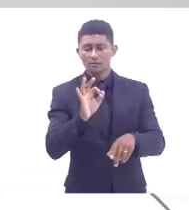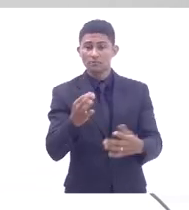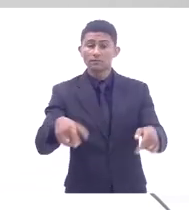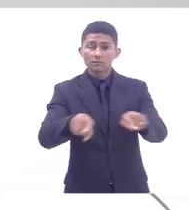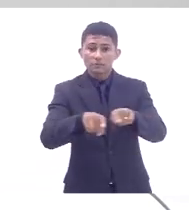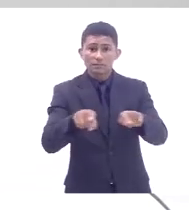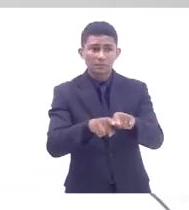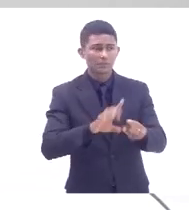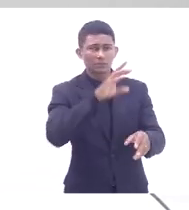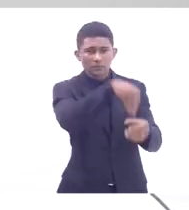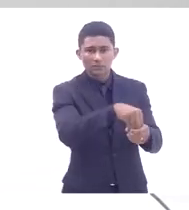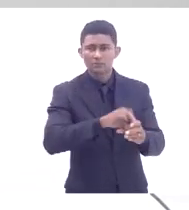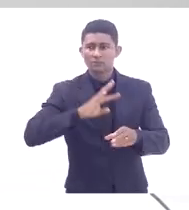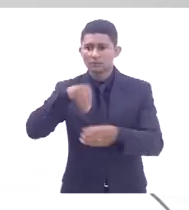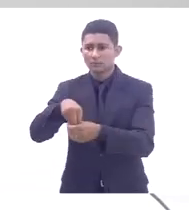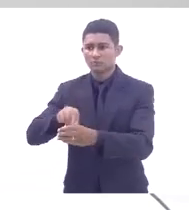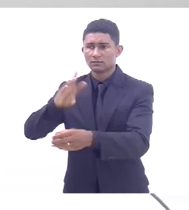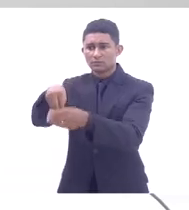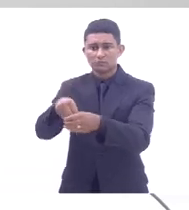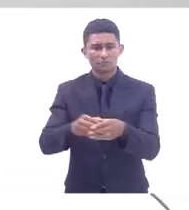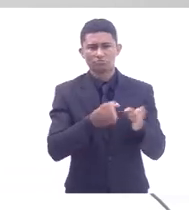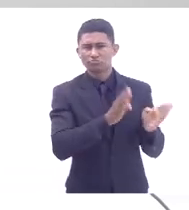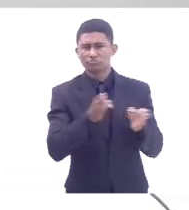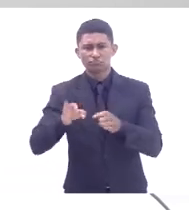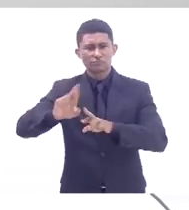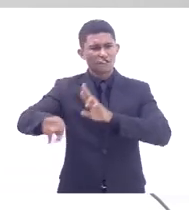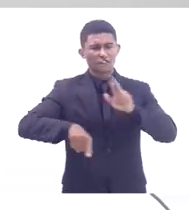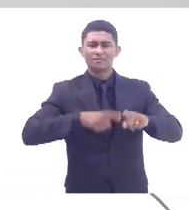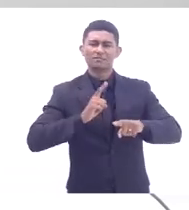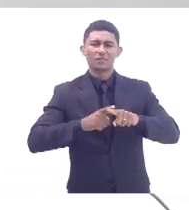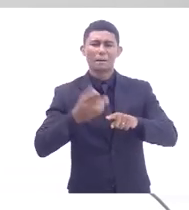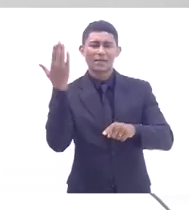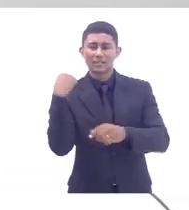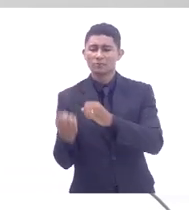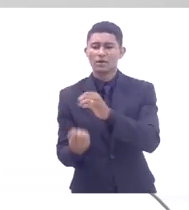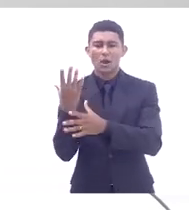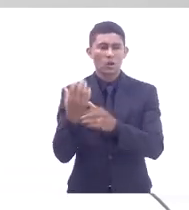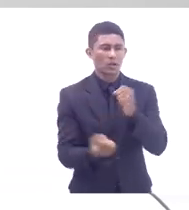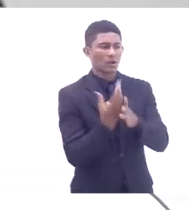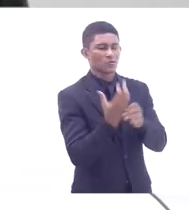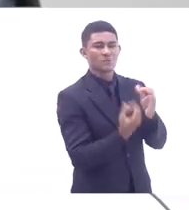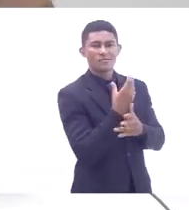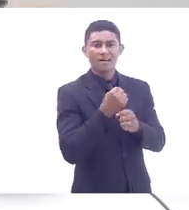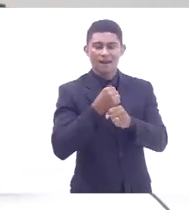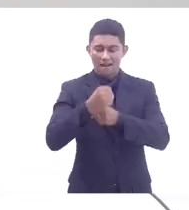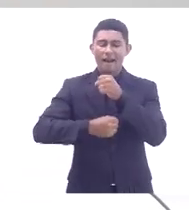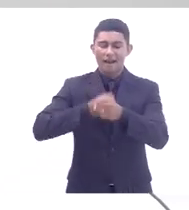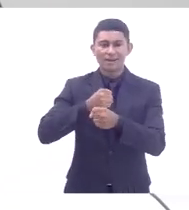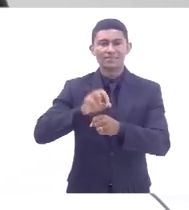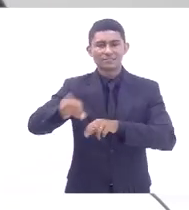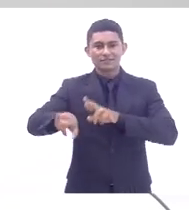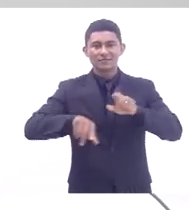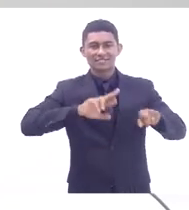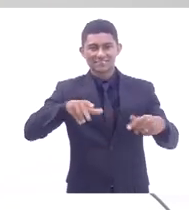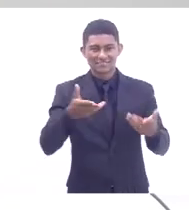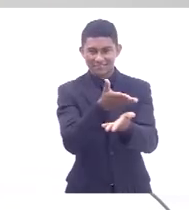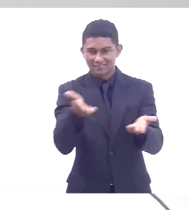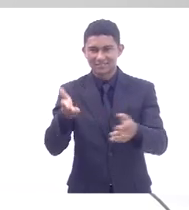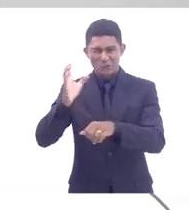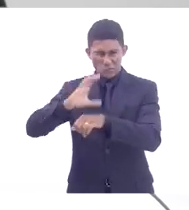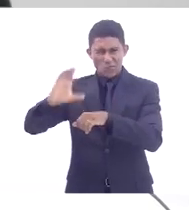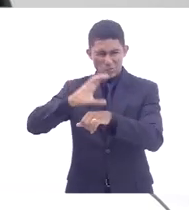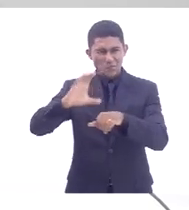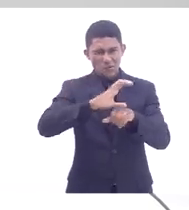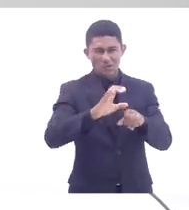disciplinamento os específicos né em função dos tempos históricos do momento que elas foram criadas então assim as carreiras não são exatamente as mesmas